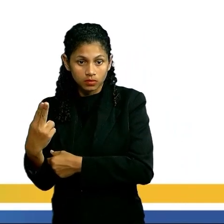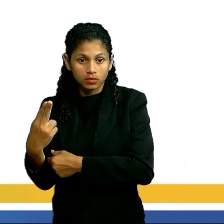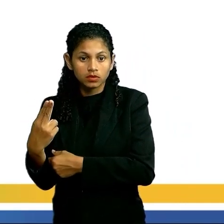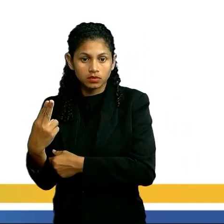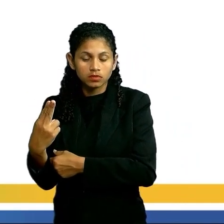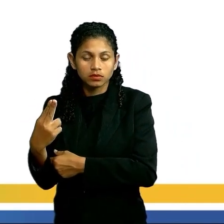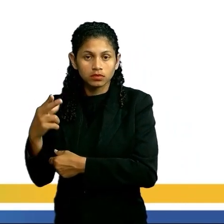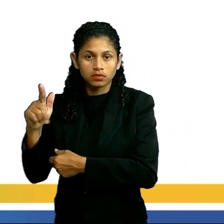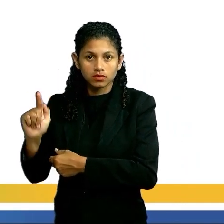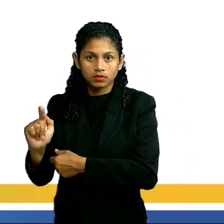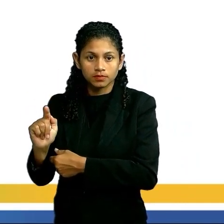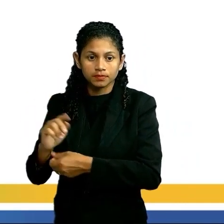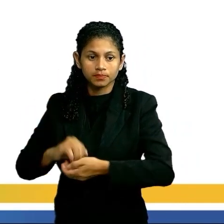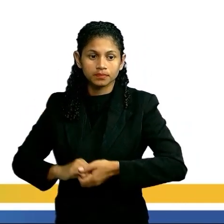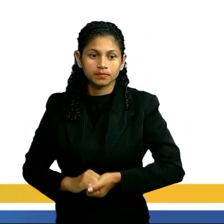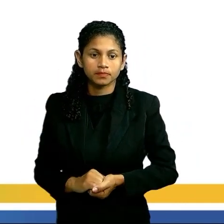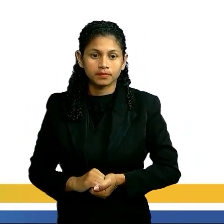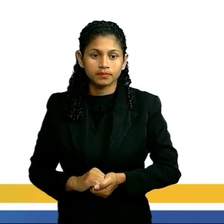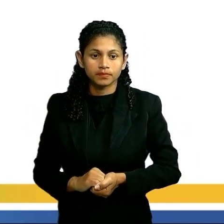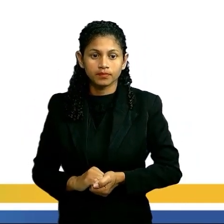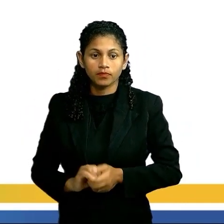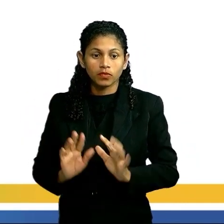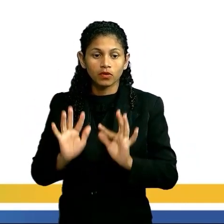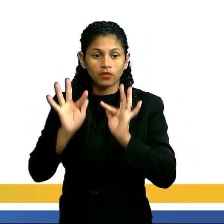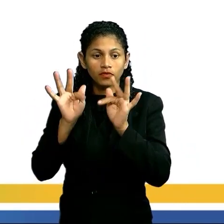mol, tá? E por fim,